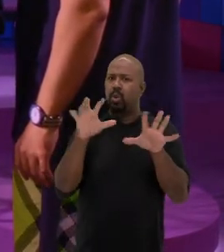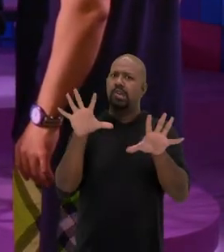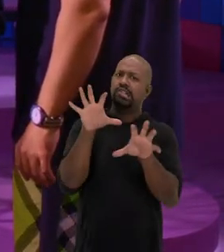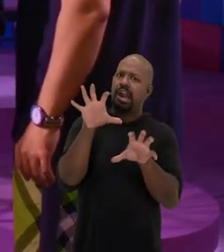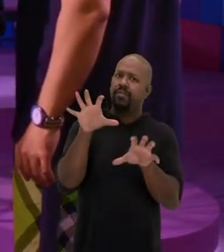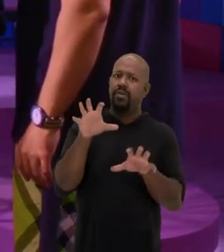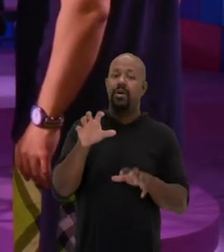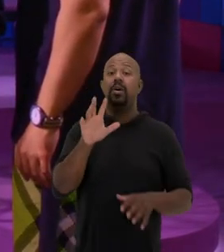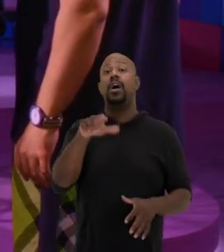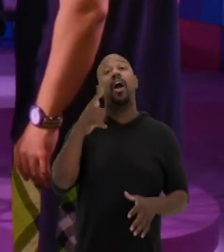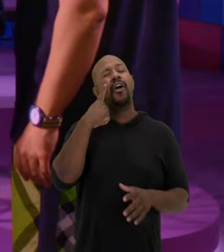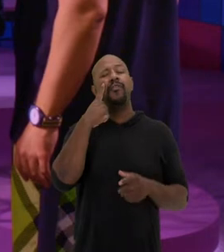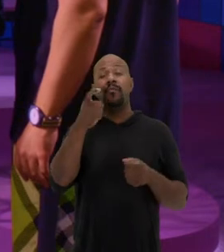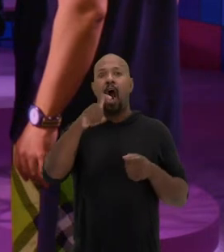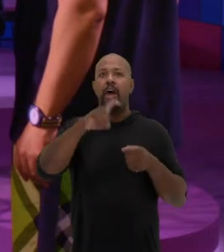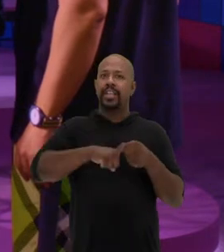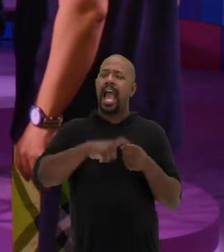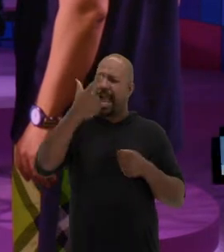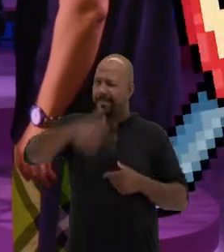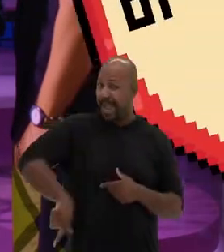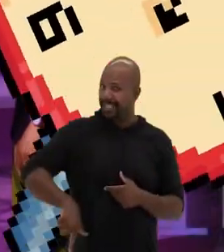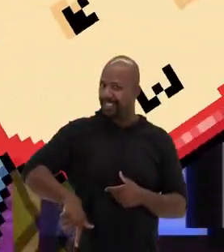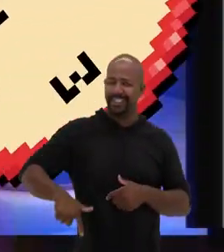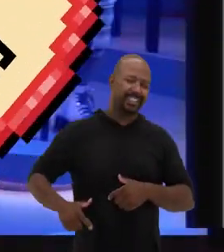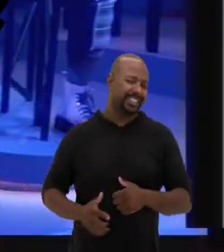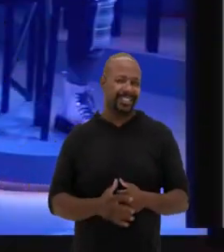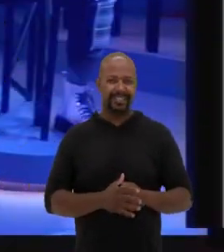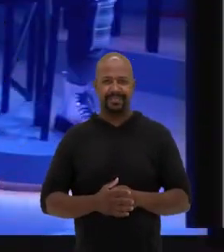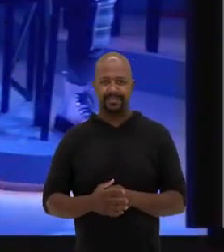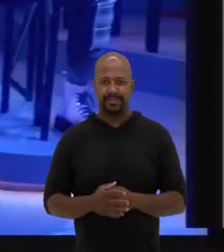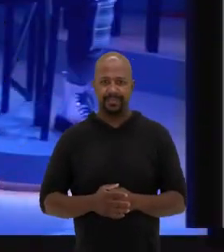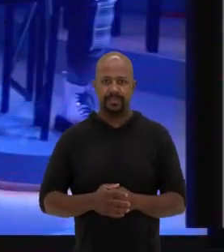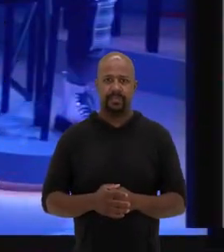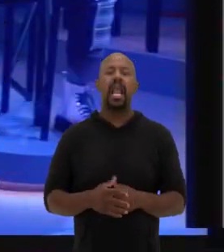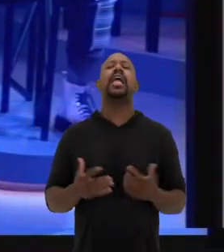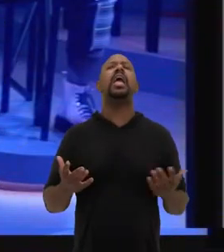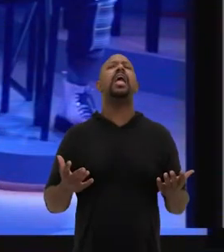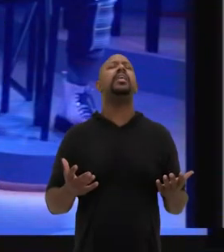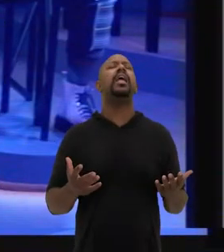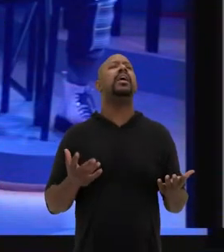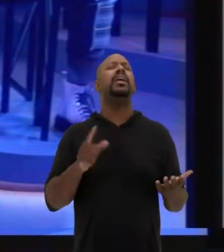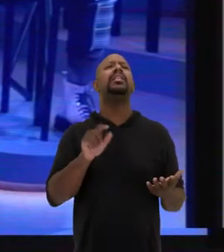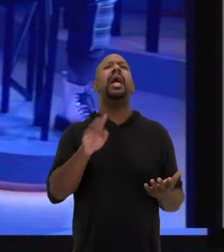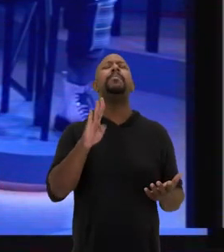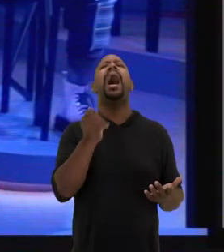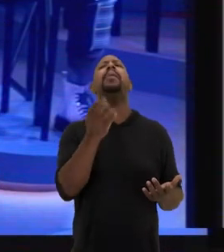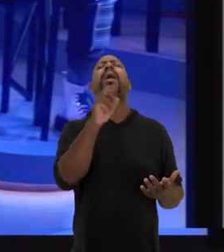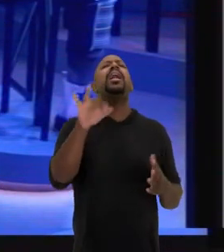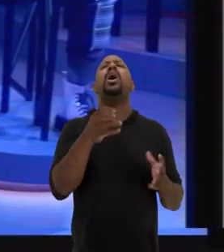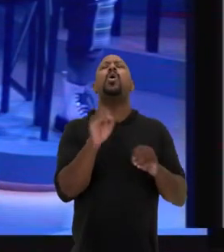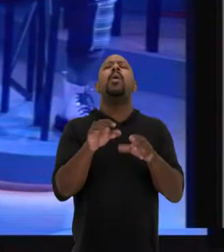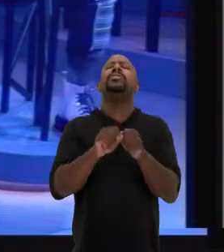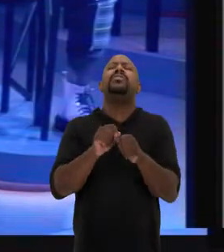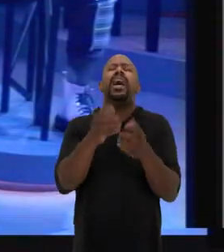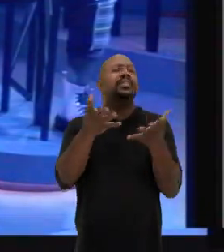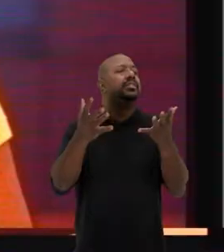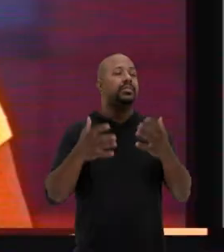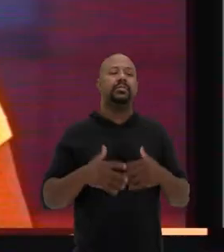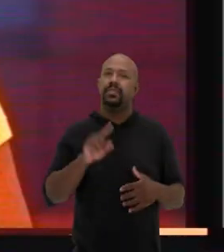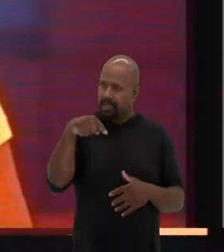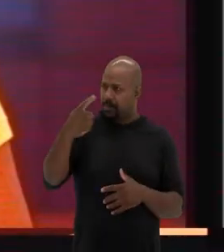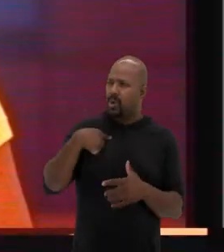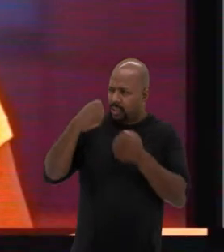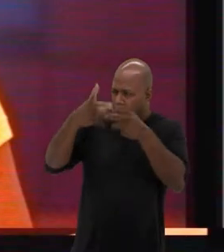travou. Flashback! Ela faz uma dancinha. Imagens em câmera lenta do episódio anterior. Eita, Bárbara, como é que você faz essas